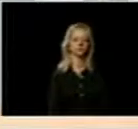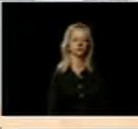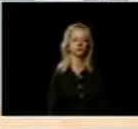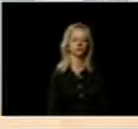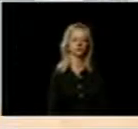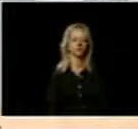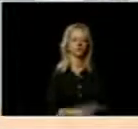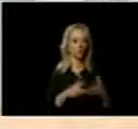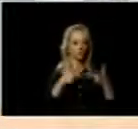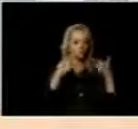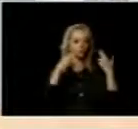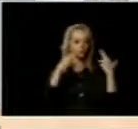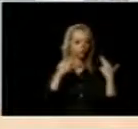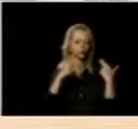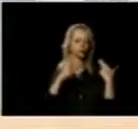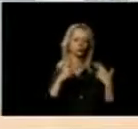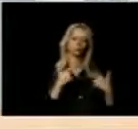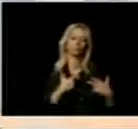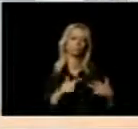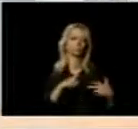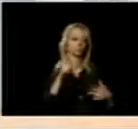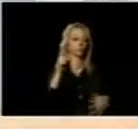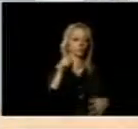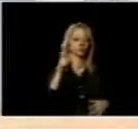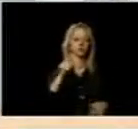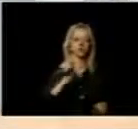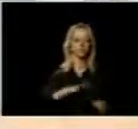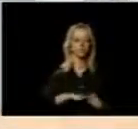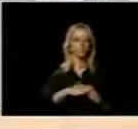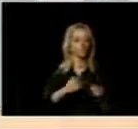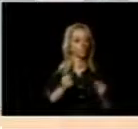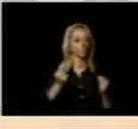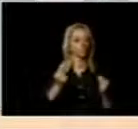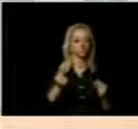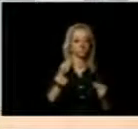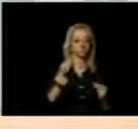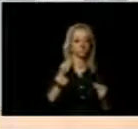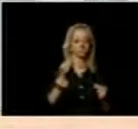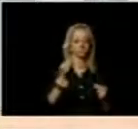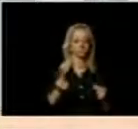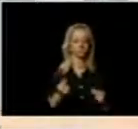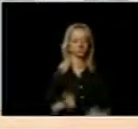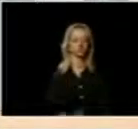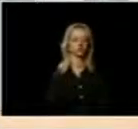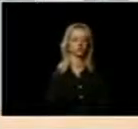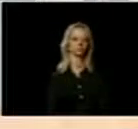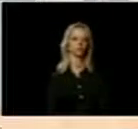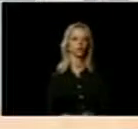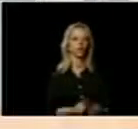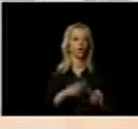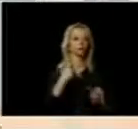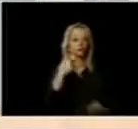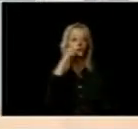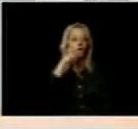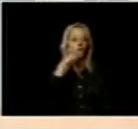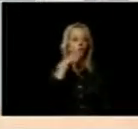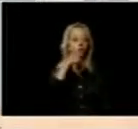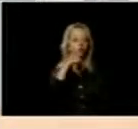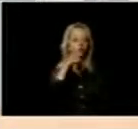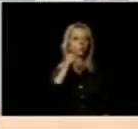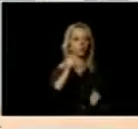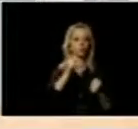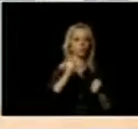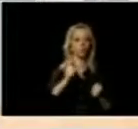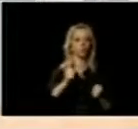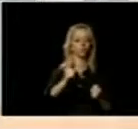Será que a titular vai ter habilidade para lidar com todas as classes sociais,